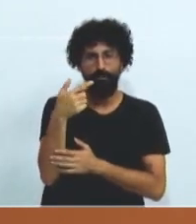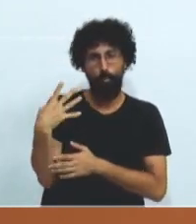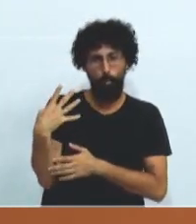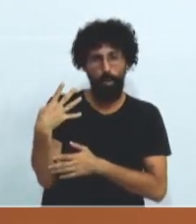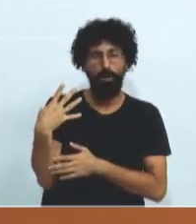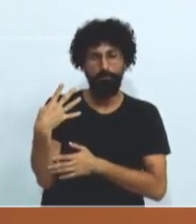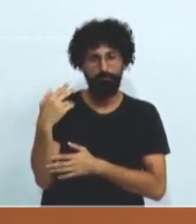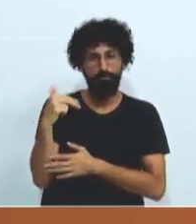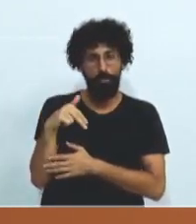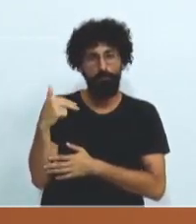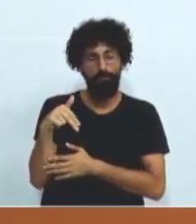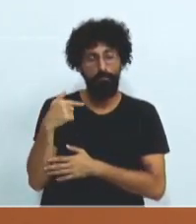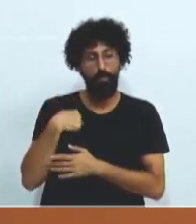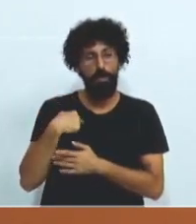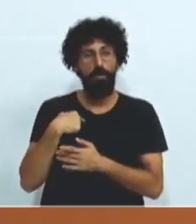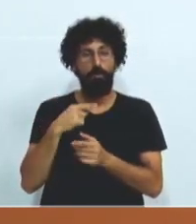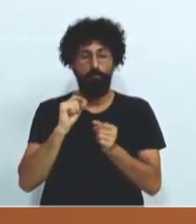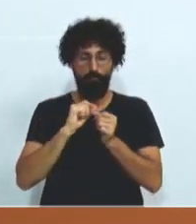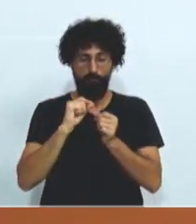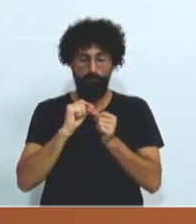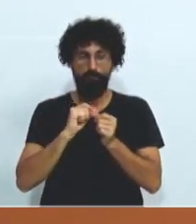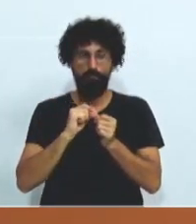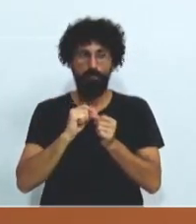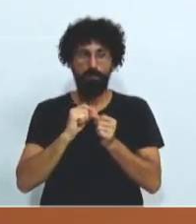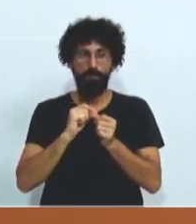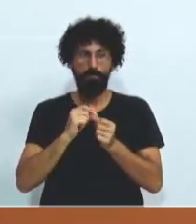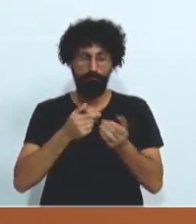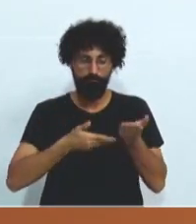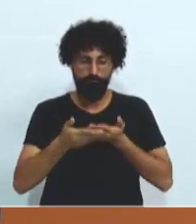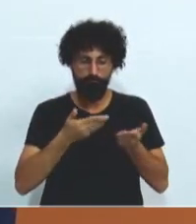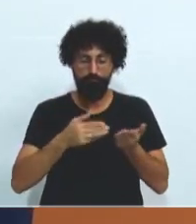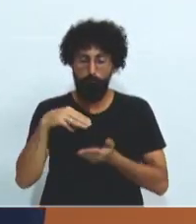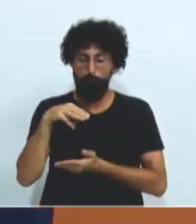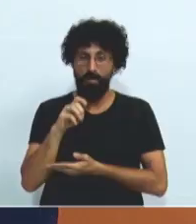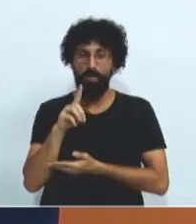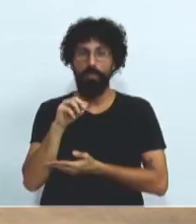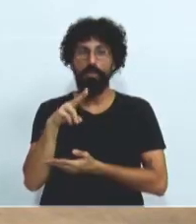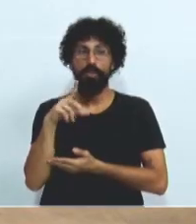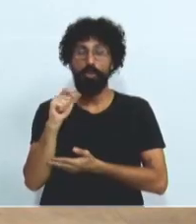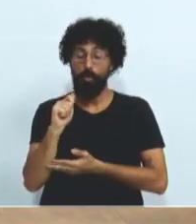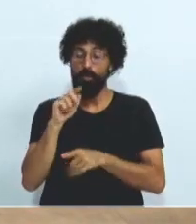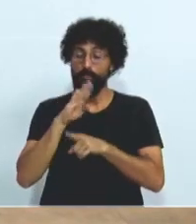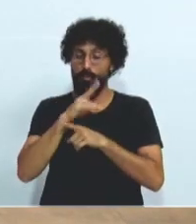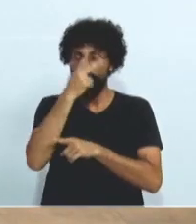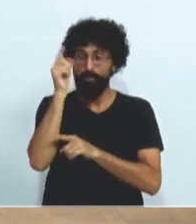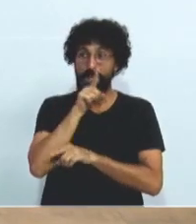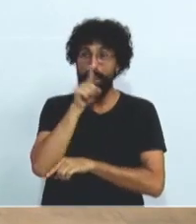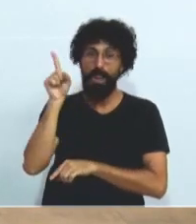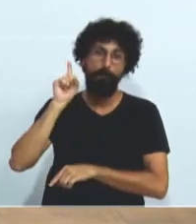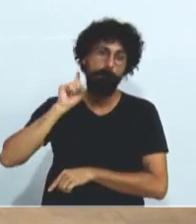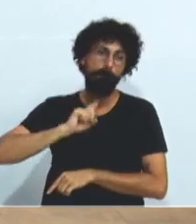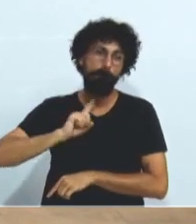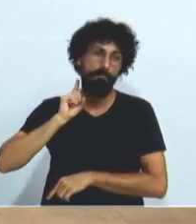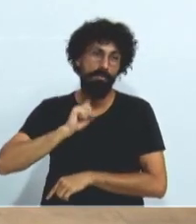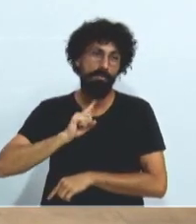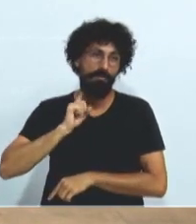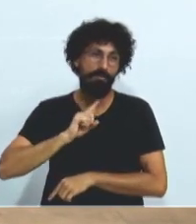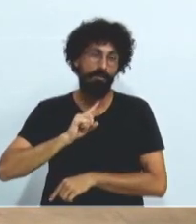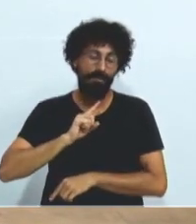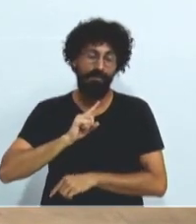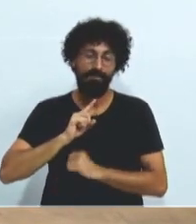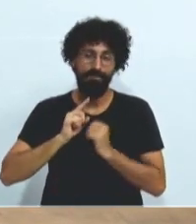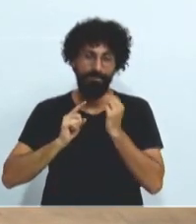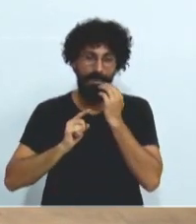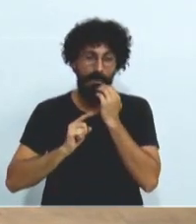eu fiz essa doação. Uhum. Lá em Minas Gerais, Belo Horizonte, no Hospital Felício Roxo. Então você viajou para fazer a doação. Mas